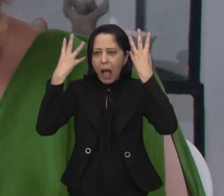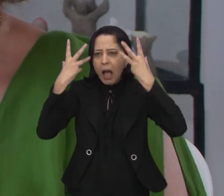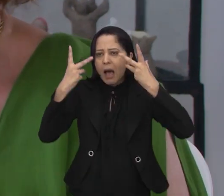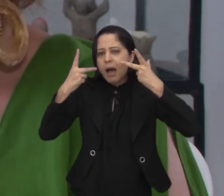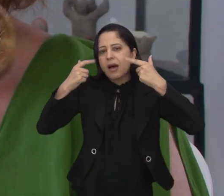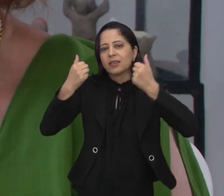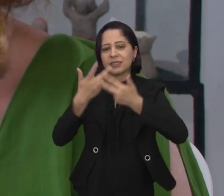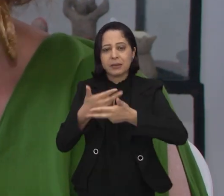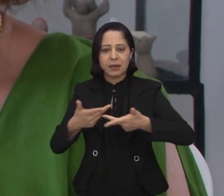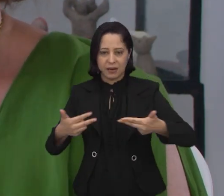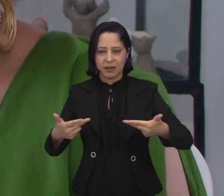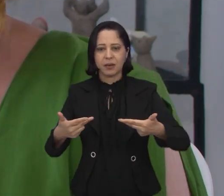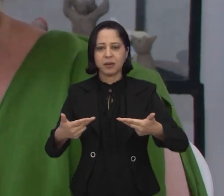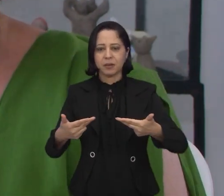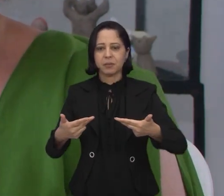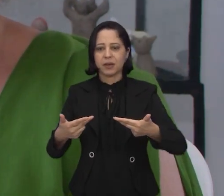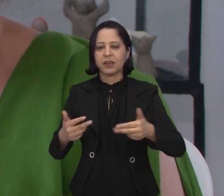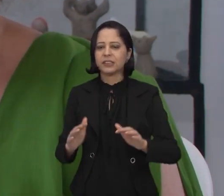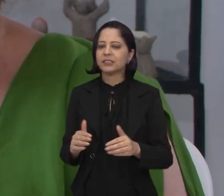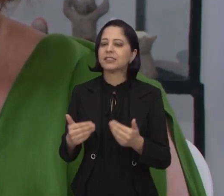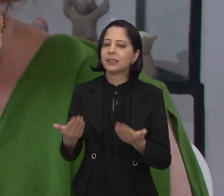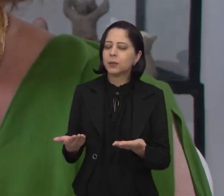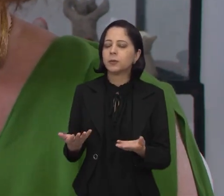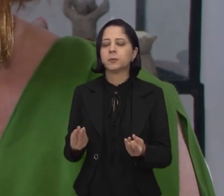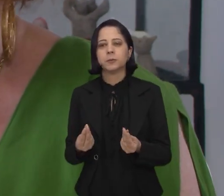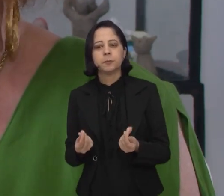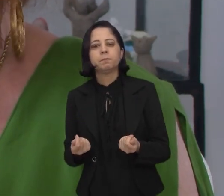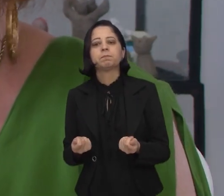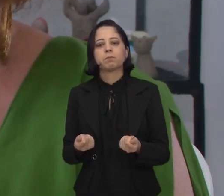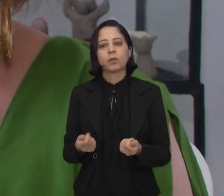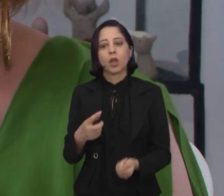presépios, dos animais, toda a produção dela